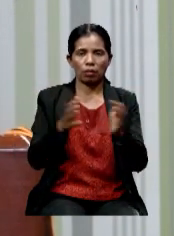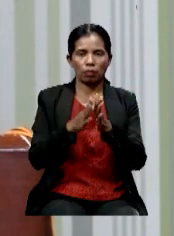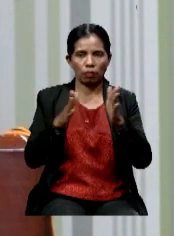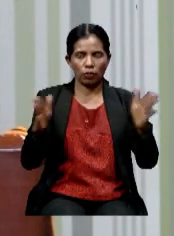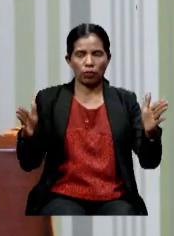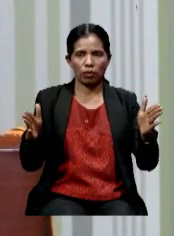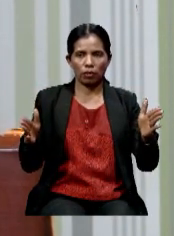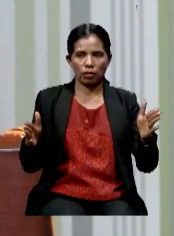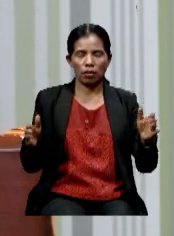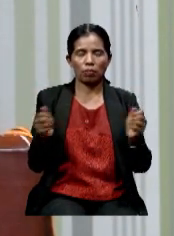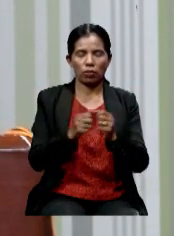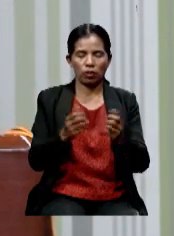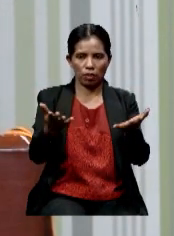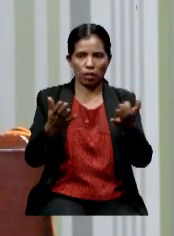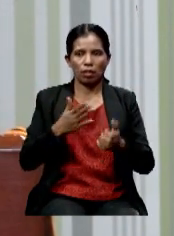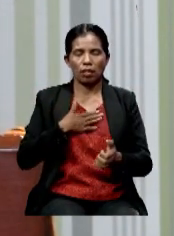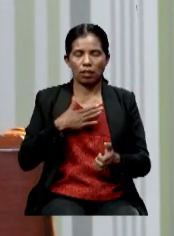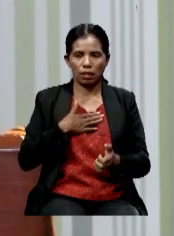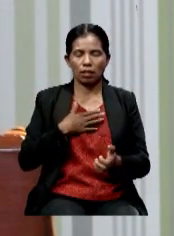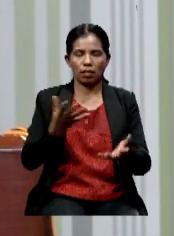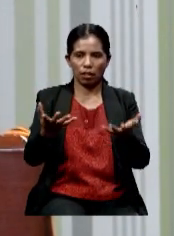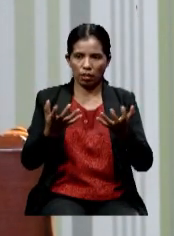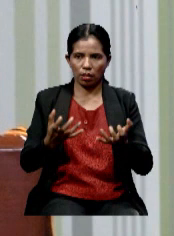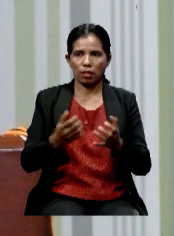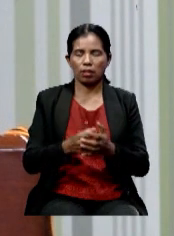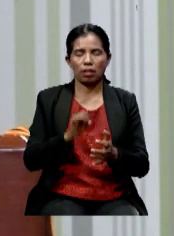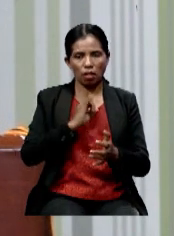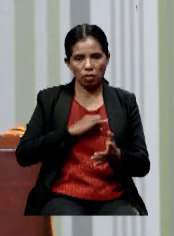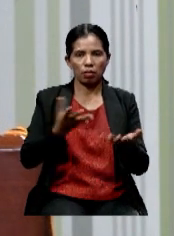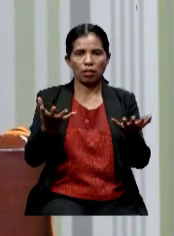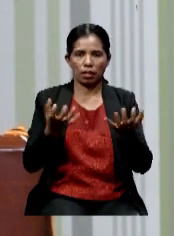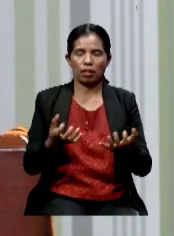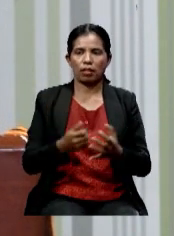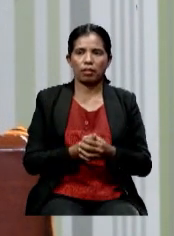com força. Cara. Ao